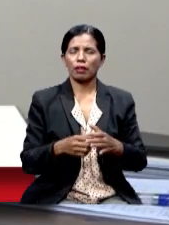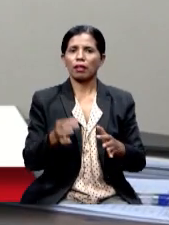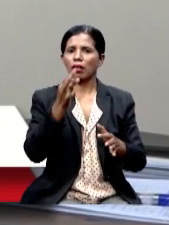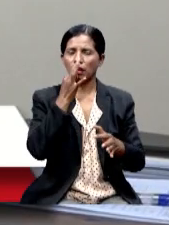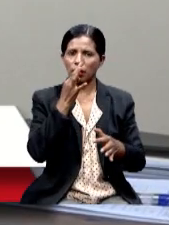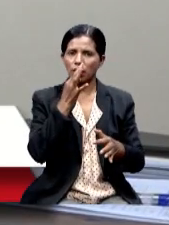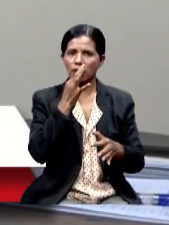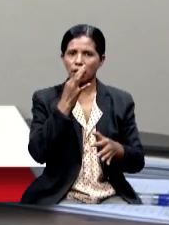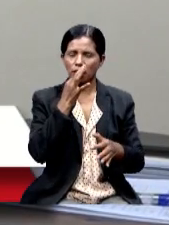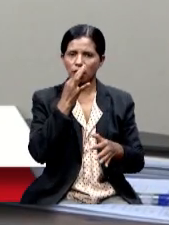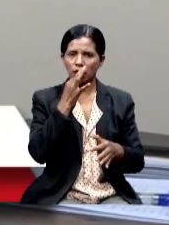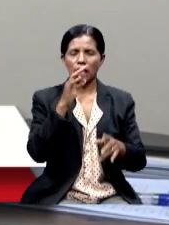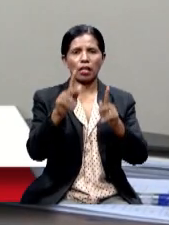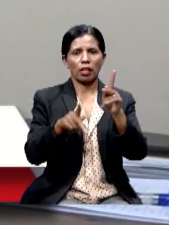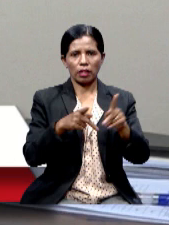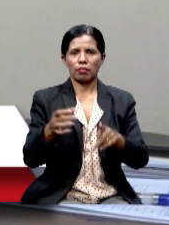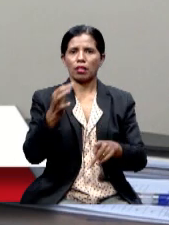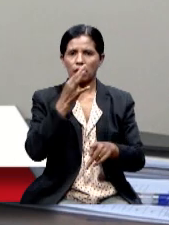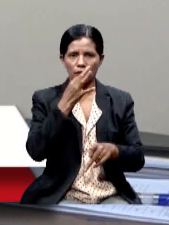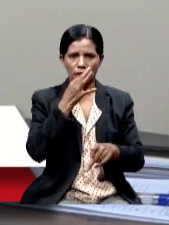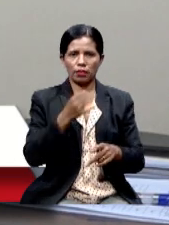nebe maka ema ahan, nia